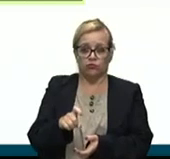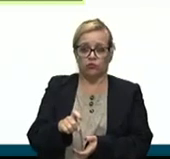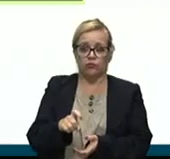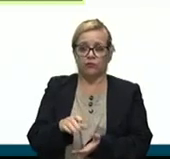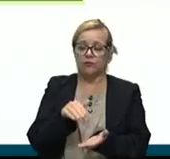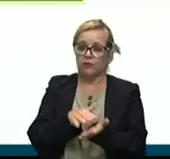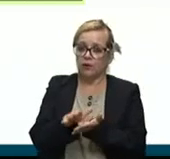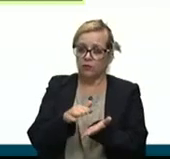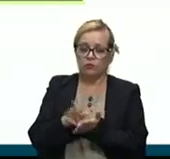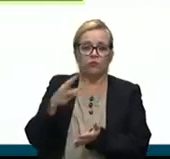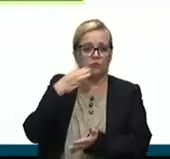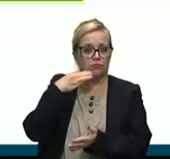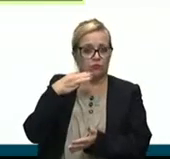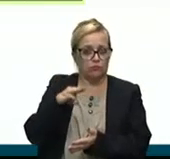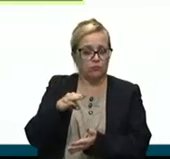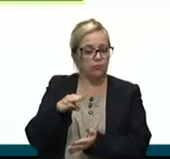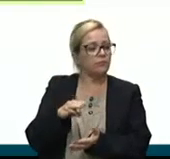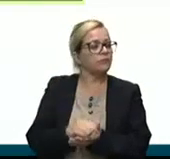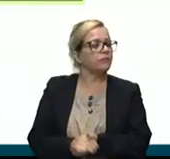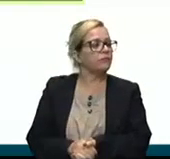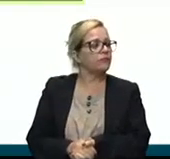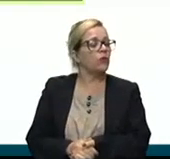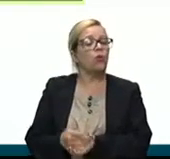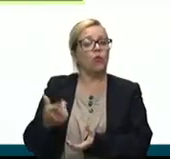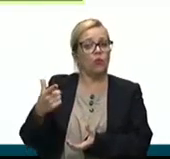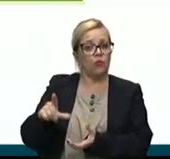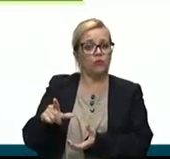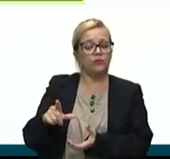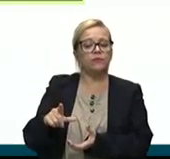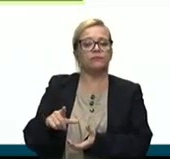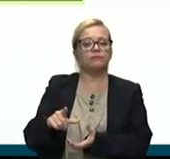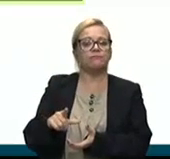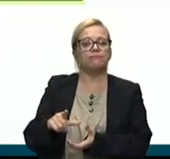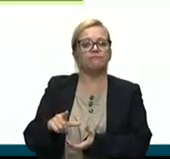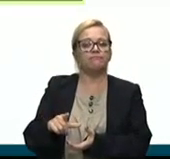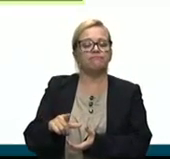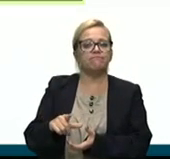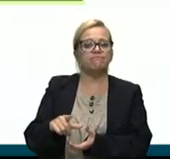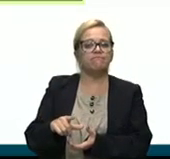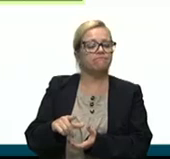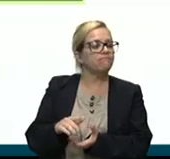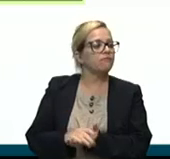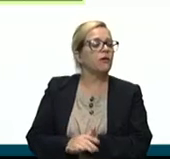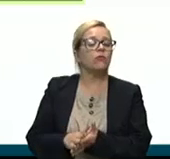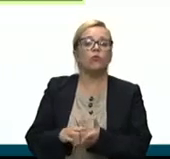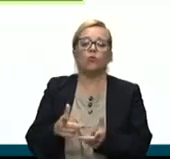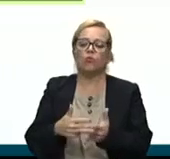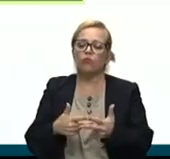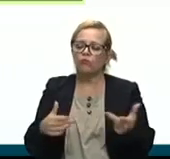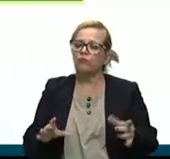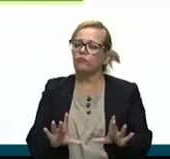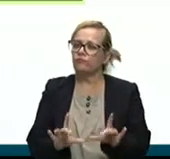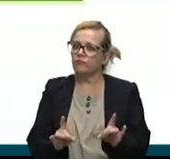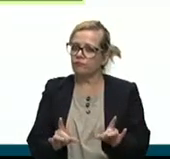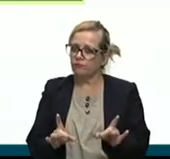com propaganda, uma variável. Vou chamar a outra variável unidades vendidas.